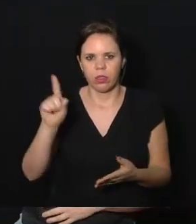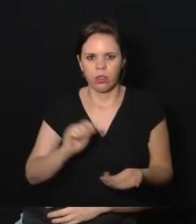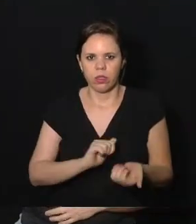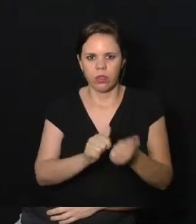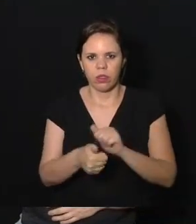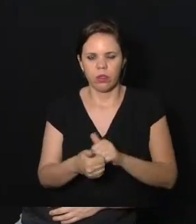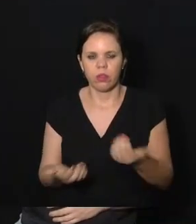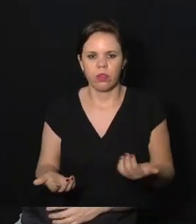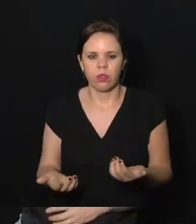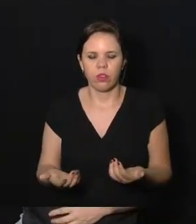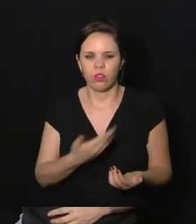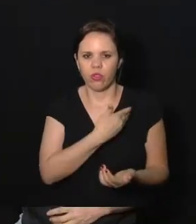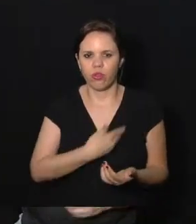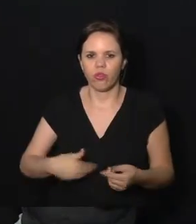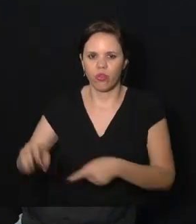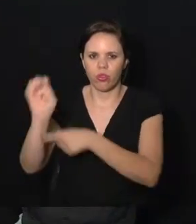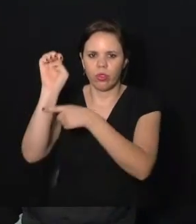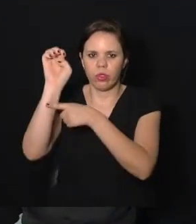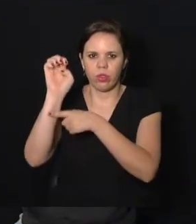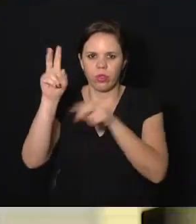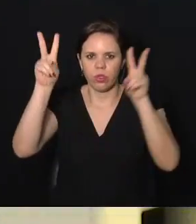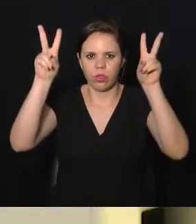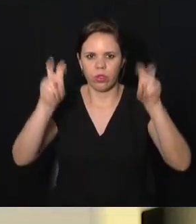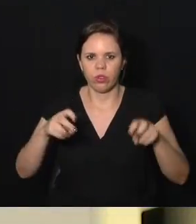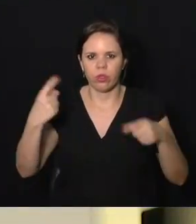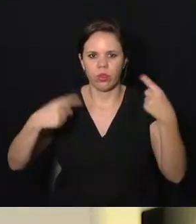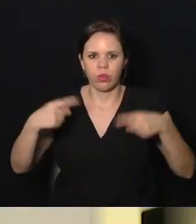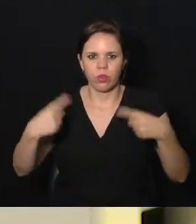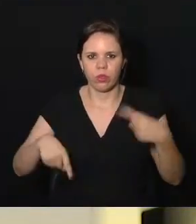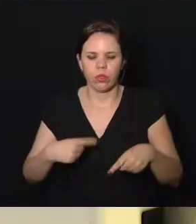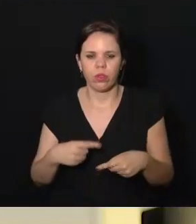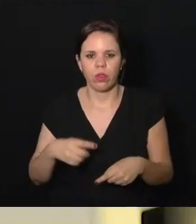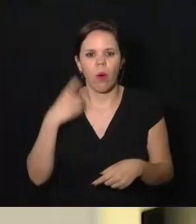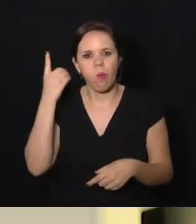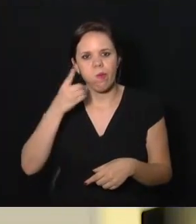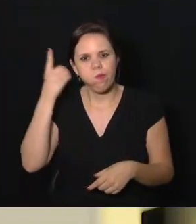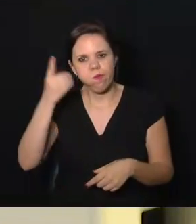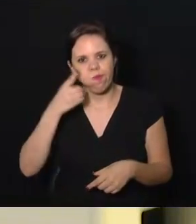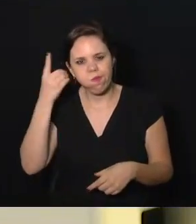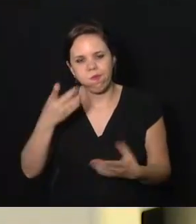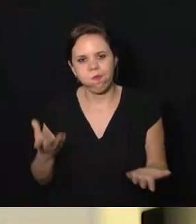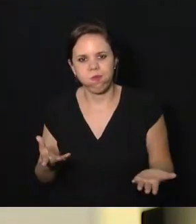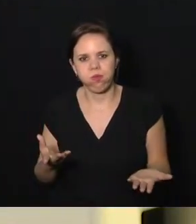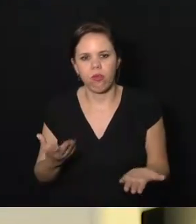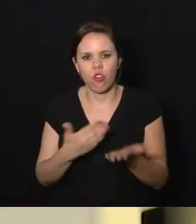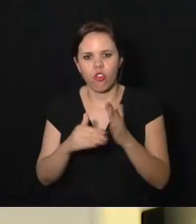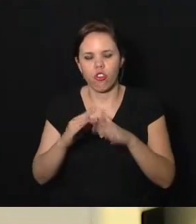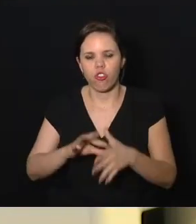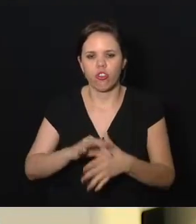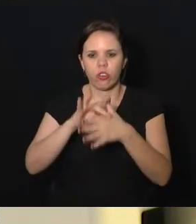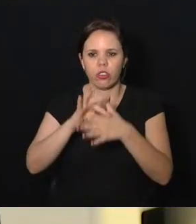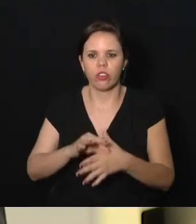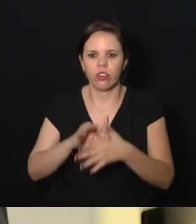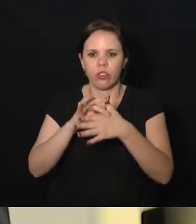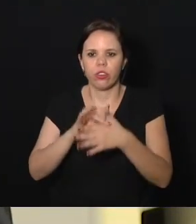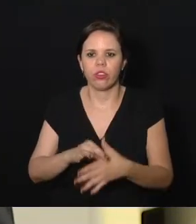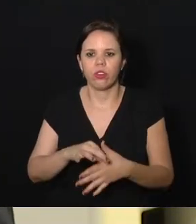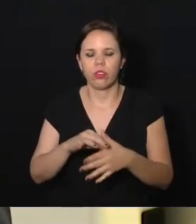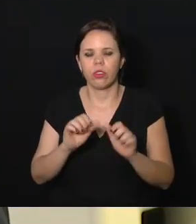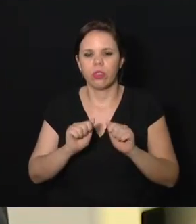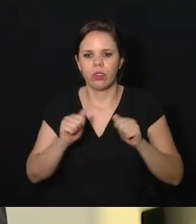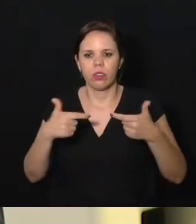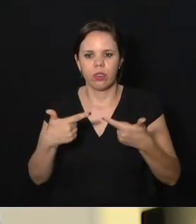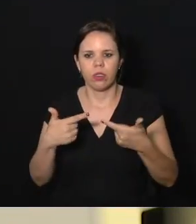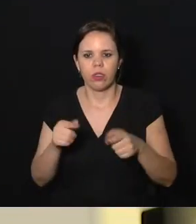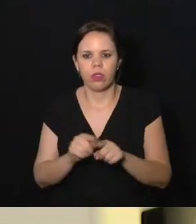Esportes Estadual. Em seguida, o tema será discutido com os deputados estaduais do Colégio de Líderes da Assembleia Legislativa de São